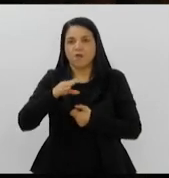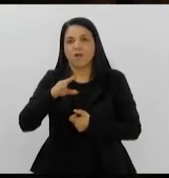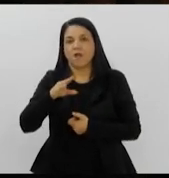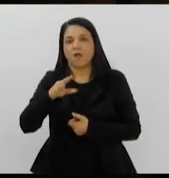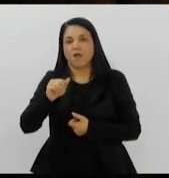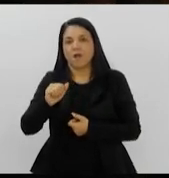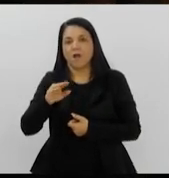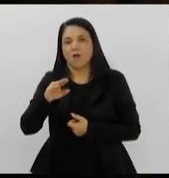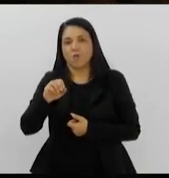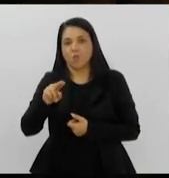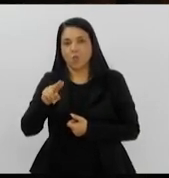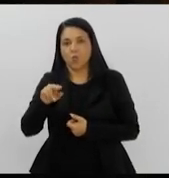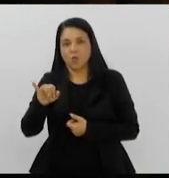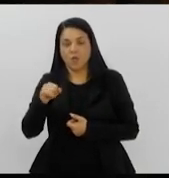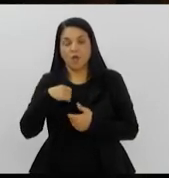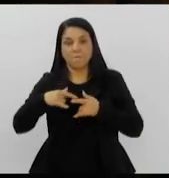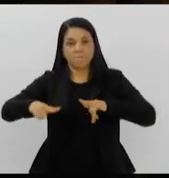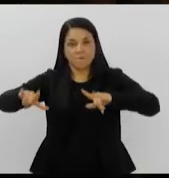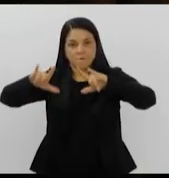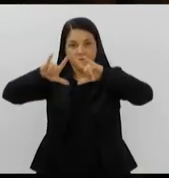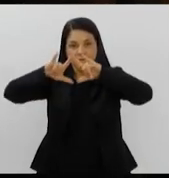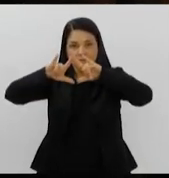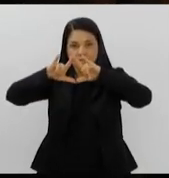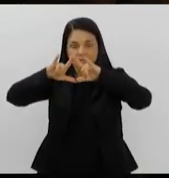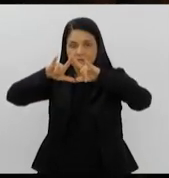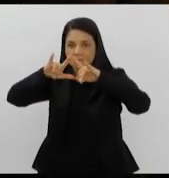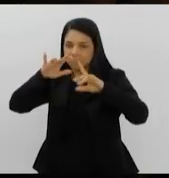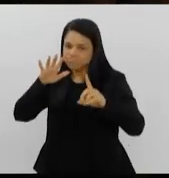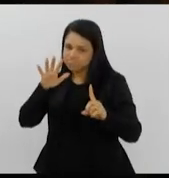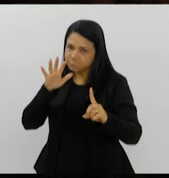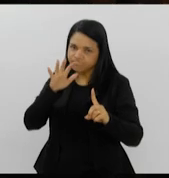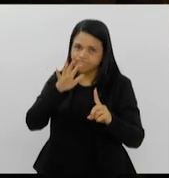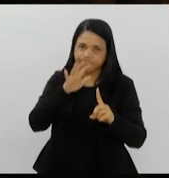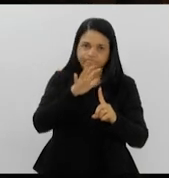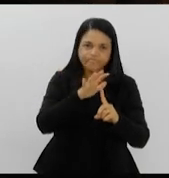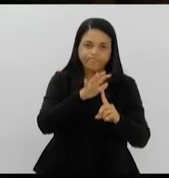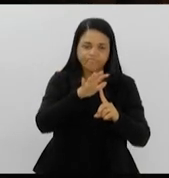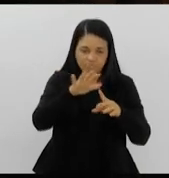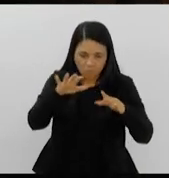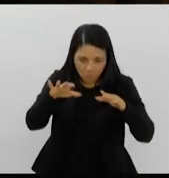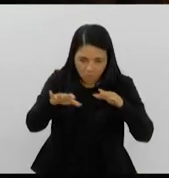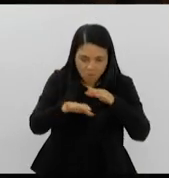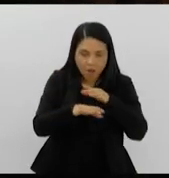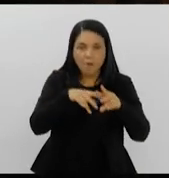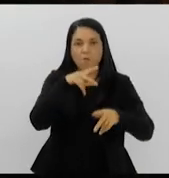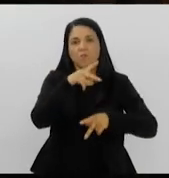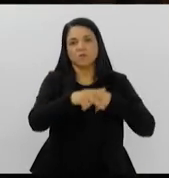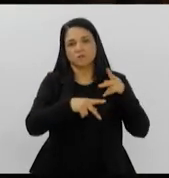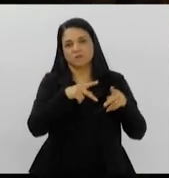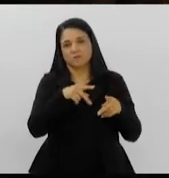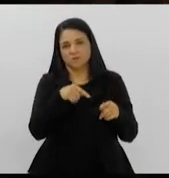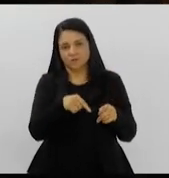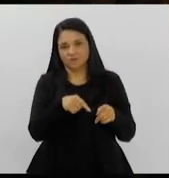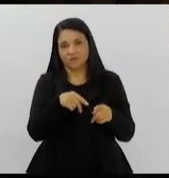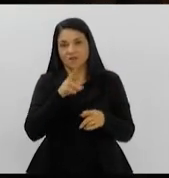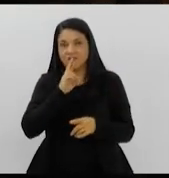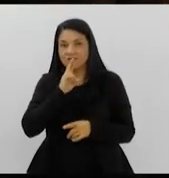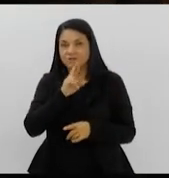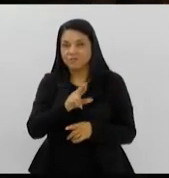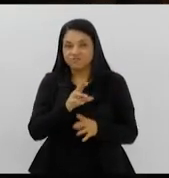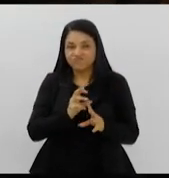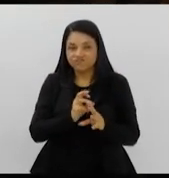onde a milícia oprimiu a população o tempo todo. O resultado disso é